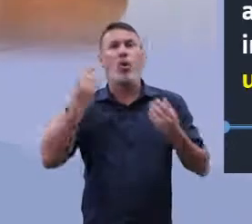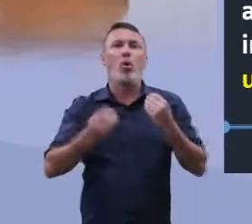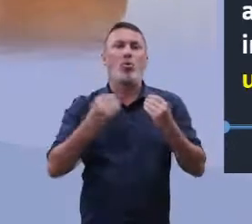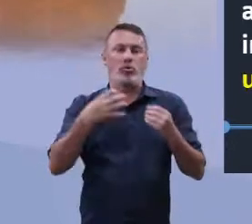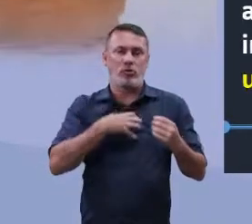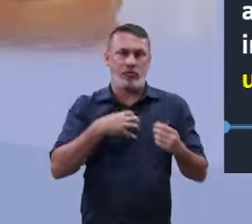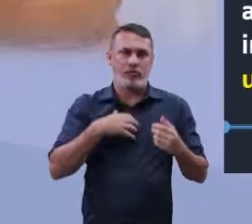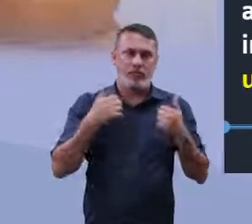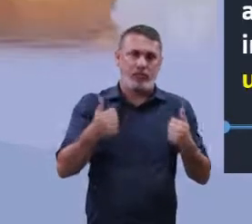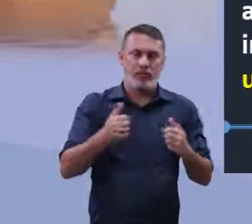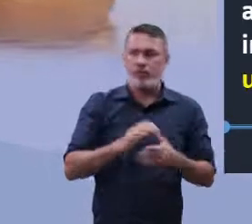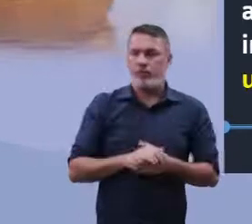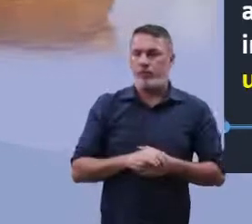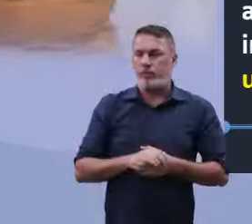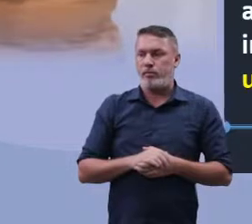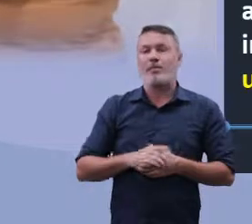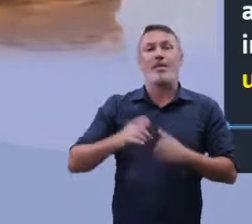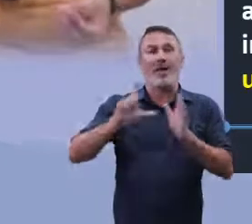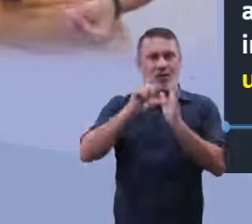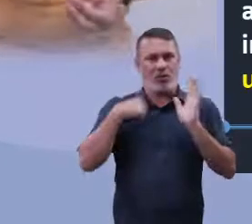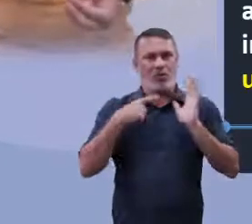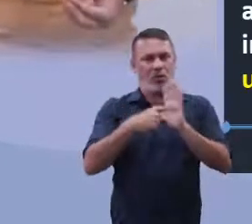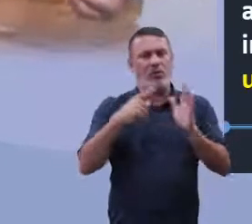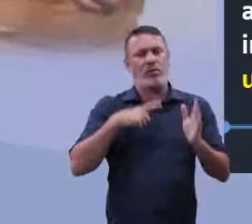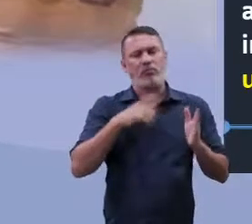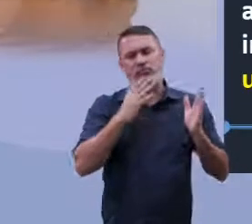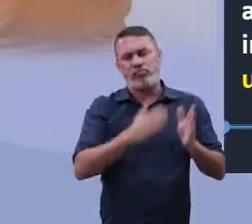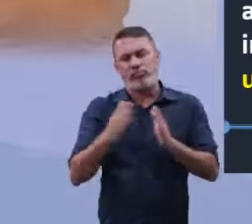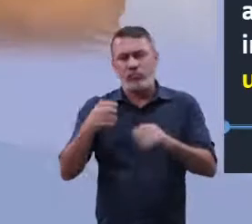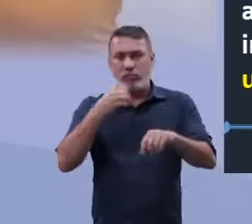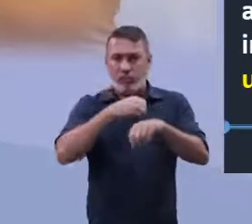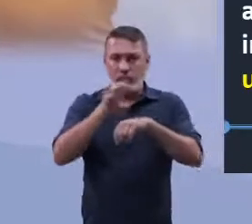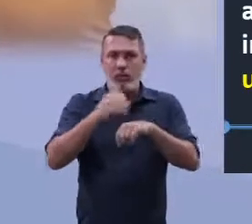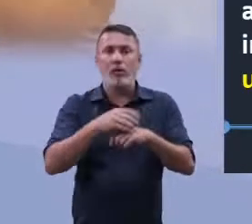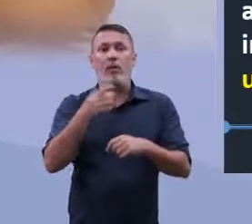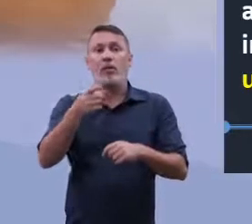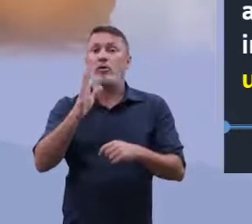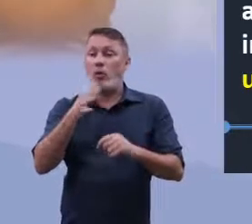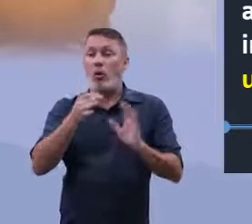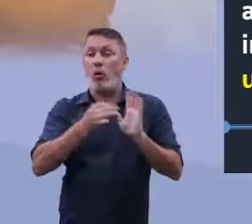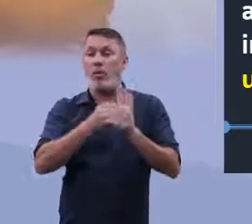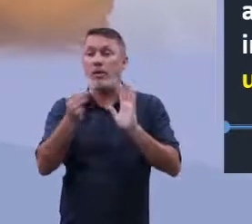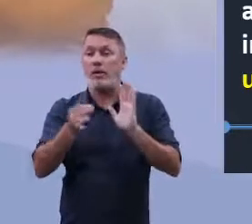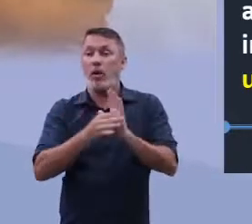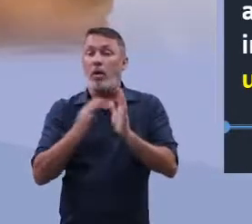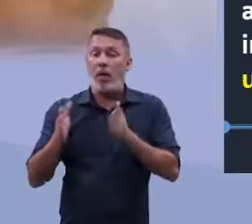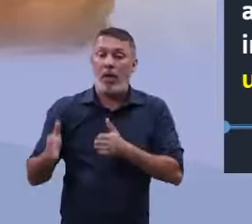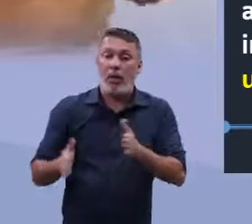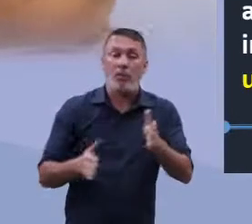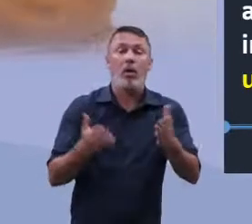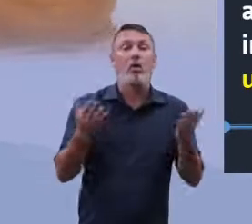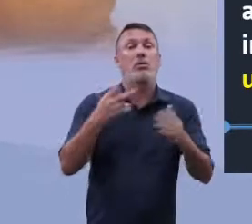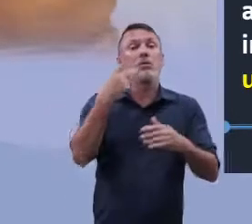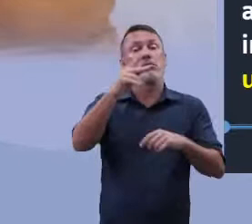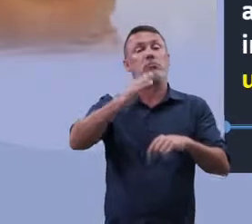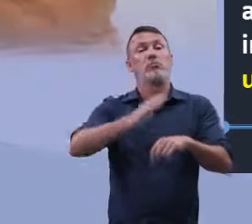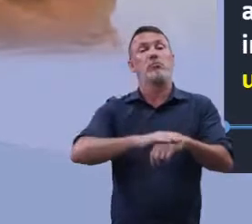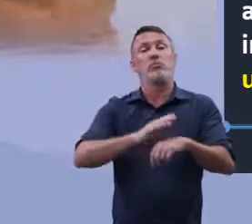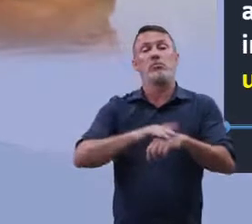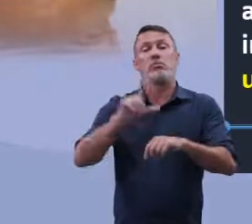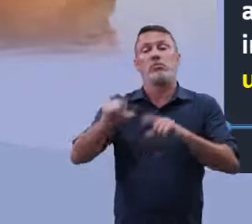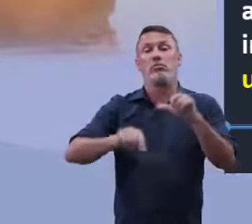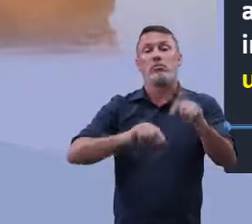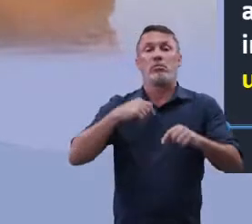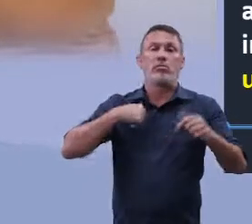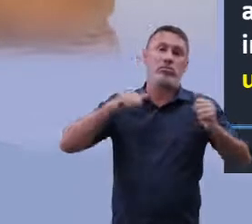nessas possibilidades. São vários aspectos que eu apresentei para vocês, abrir caminhos argumentativos. Cabe a você agora,